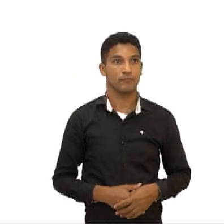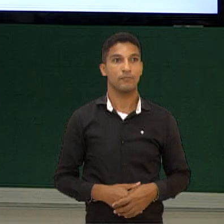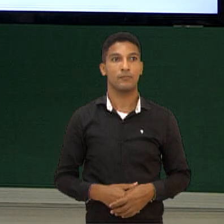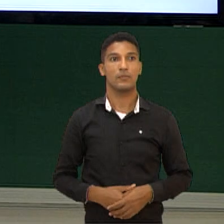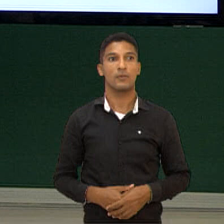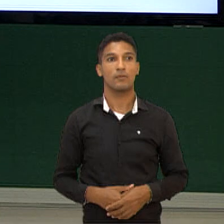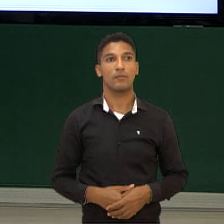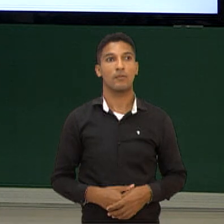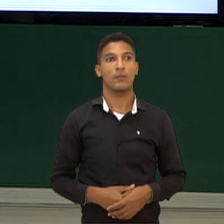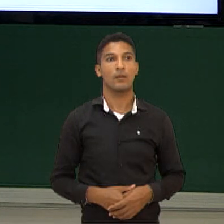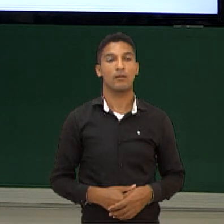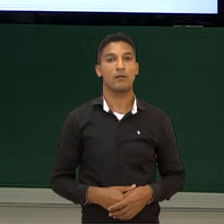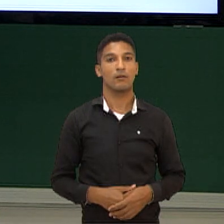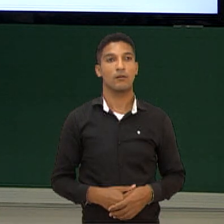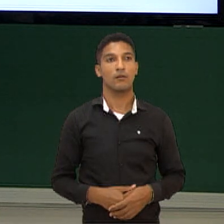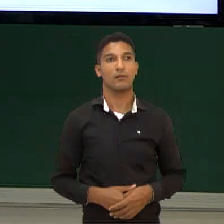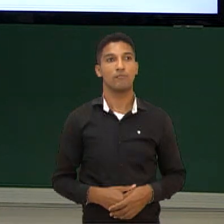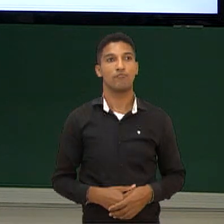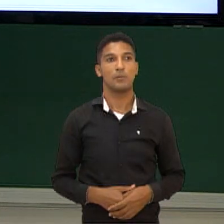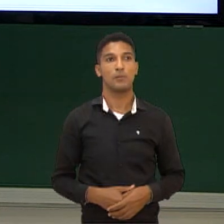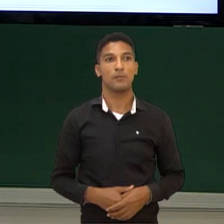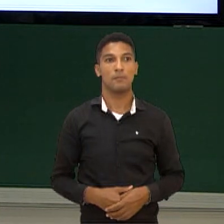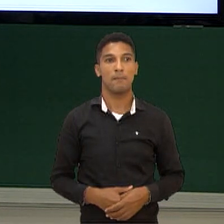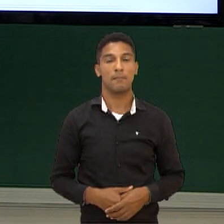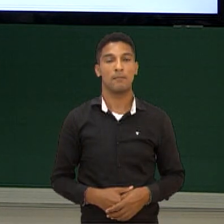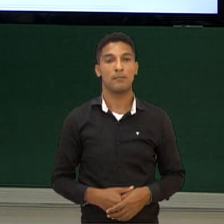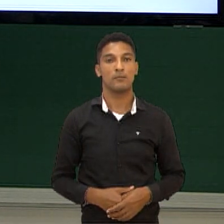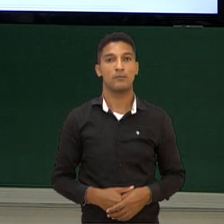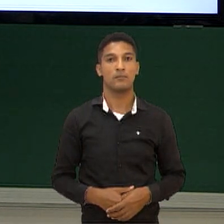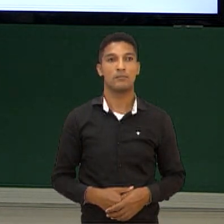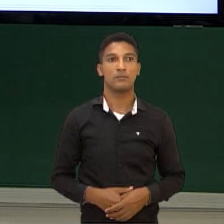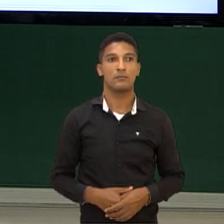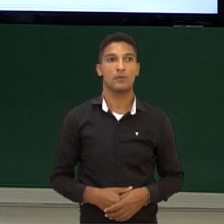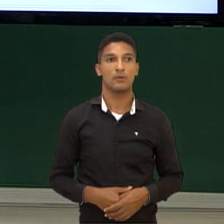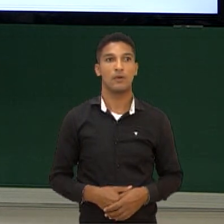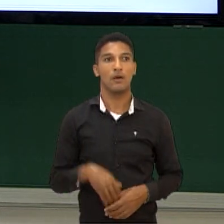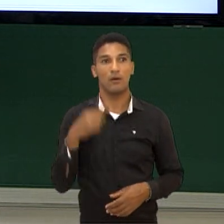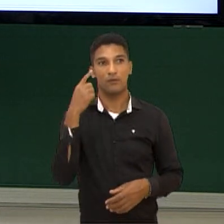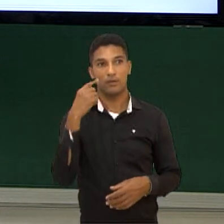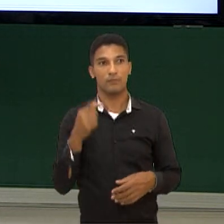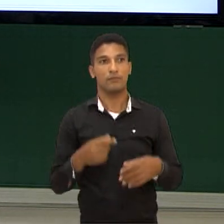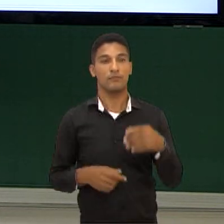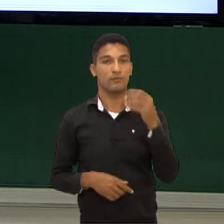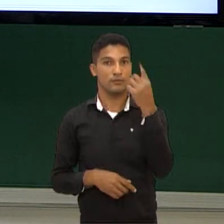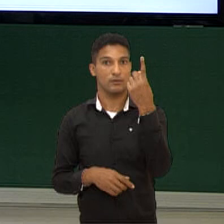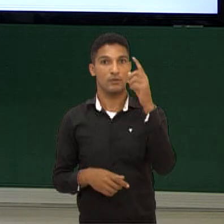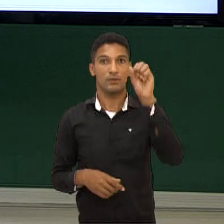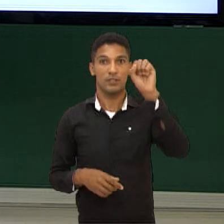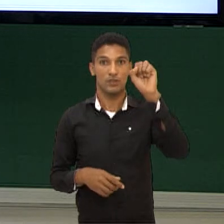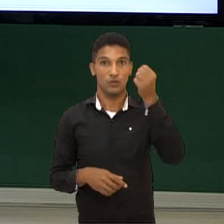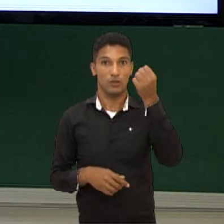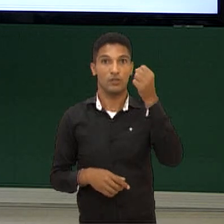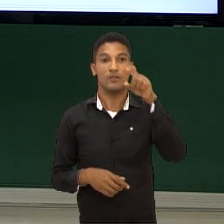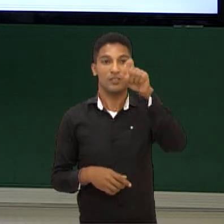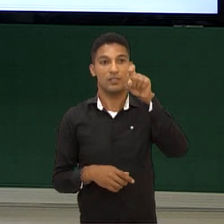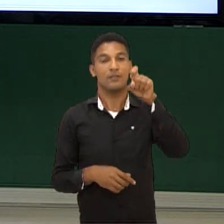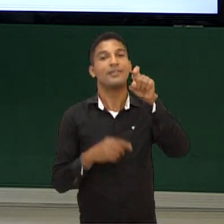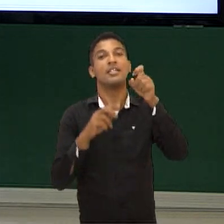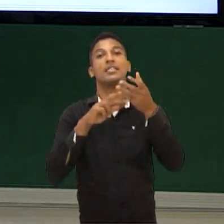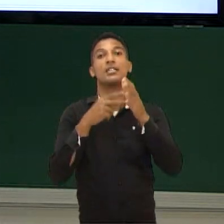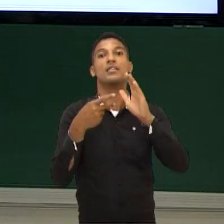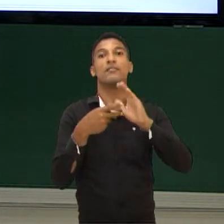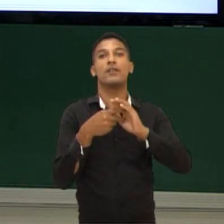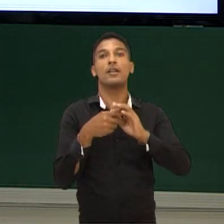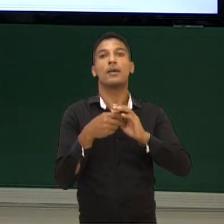quando eu não tenho sinal entre o número e a letra, quer dizer que eu estou multiplicando,